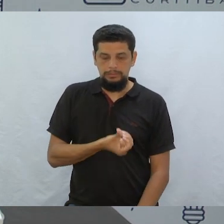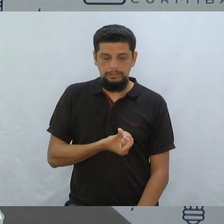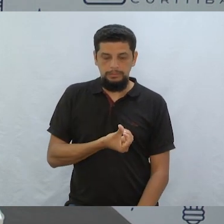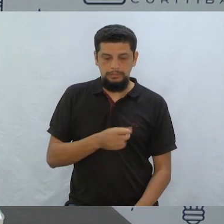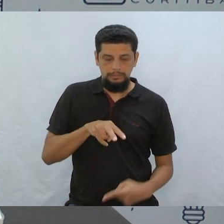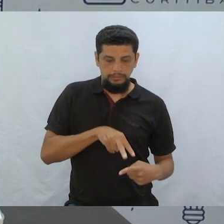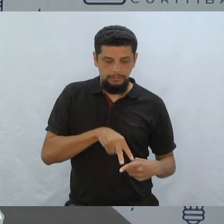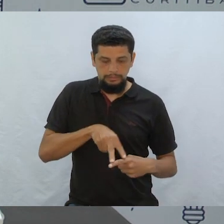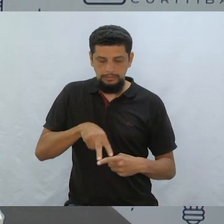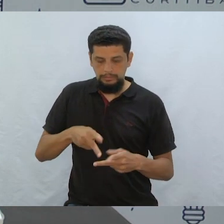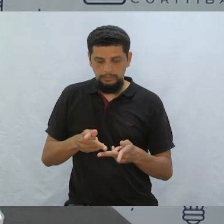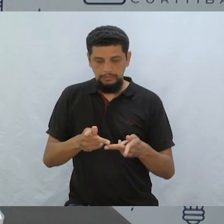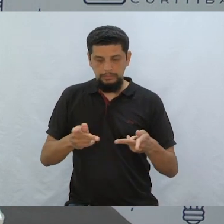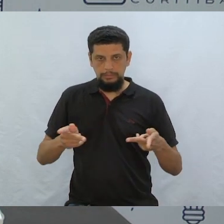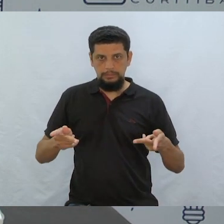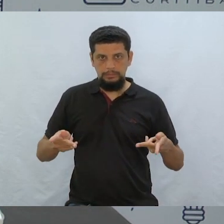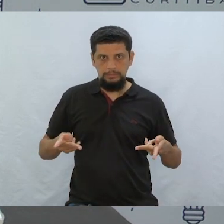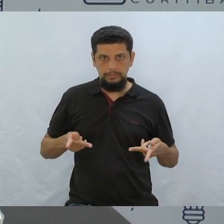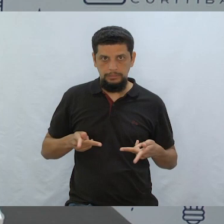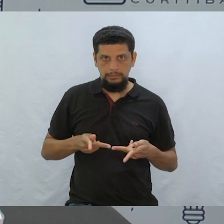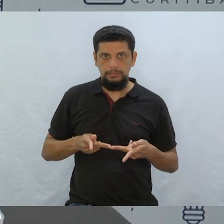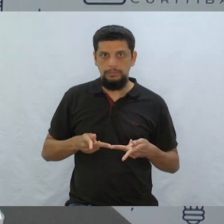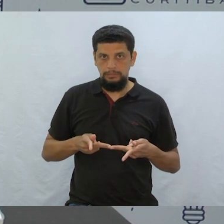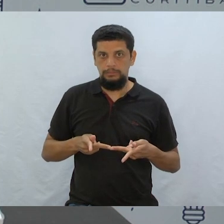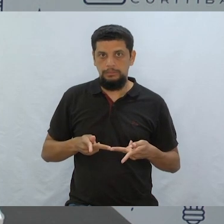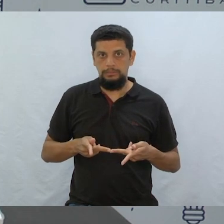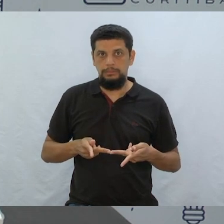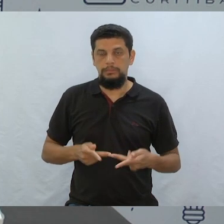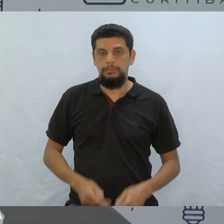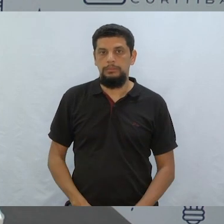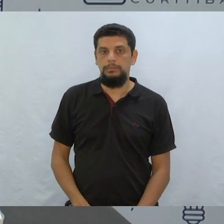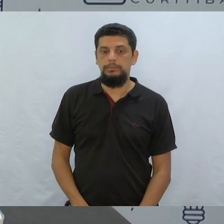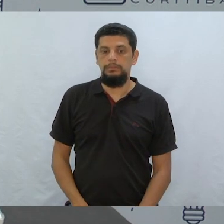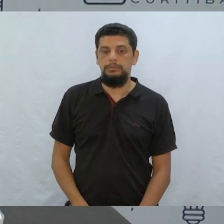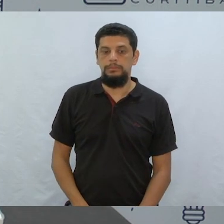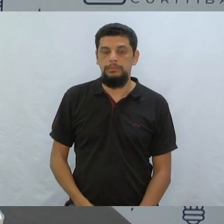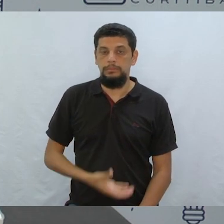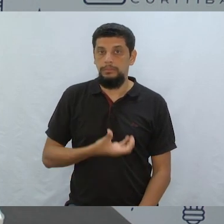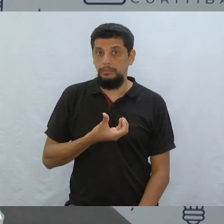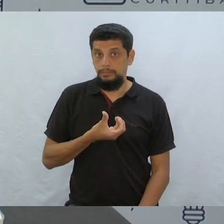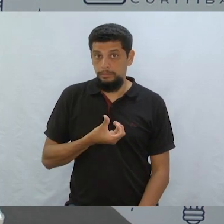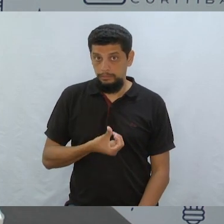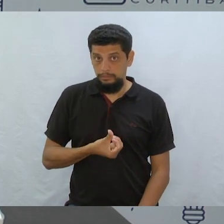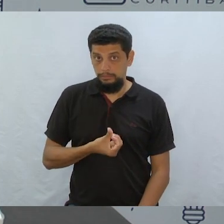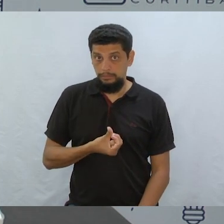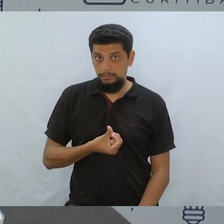seis pedaços, né? Este é o número 6.